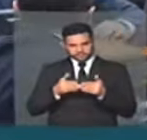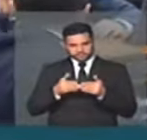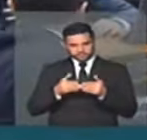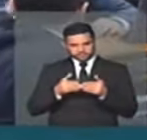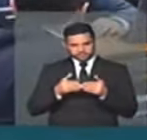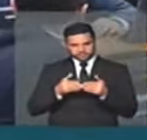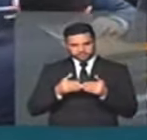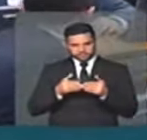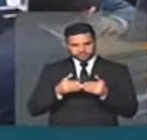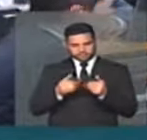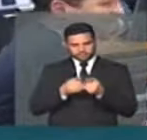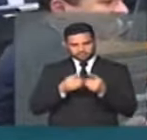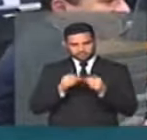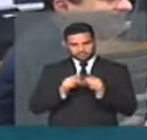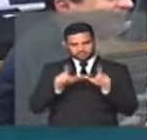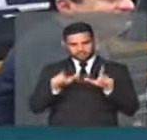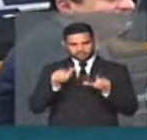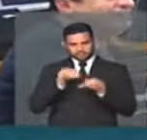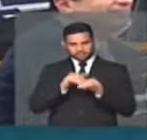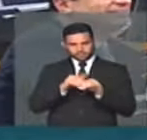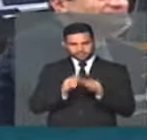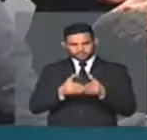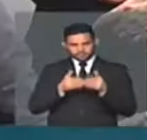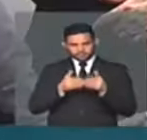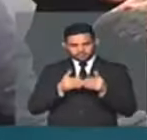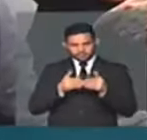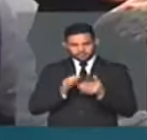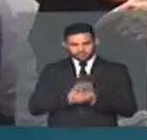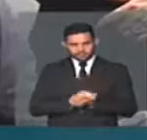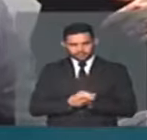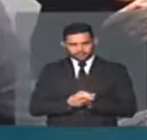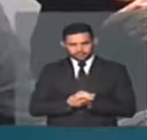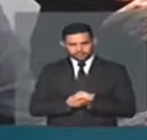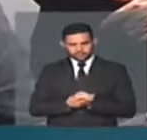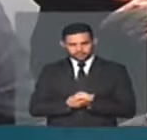Eu vou solicitar que abra o painel de votação, por favor.